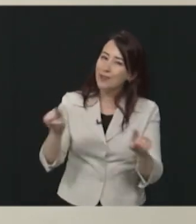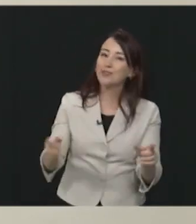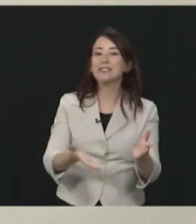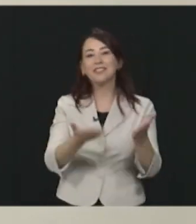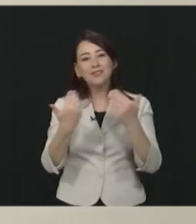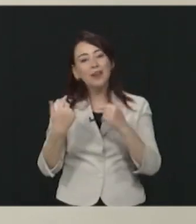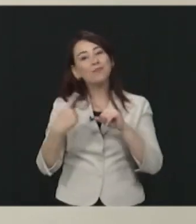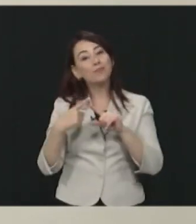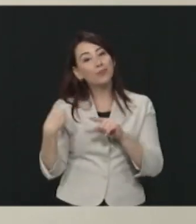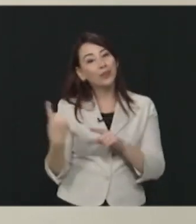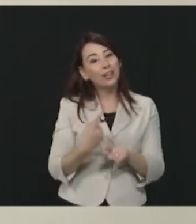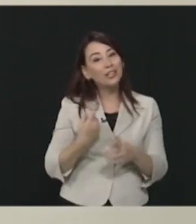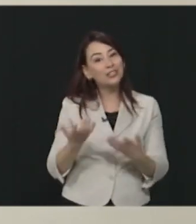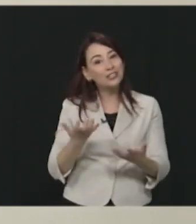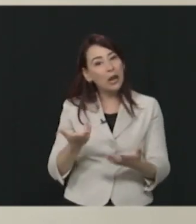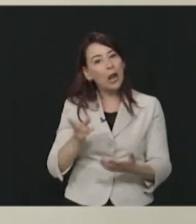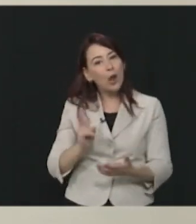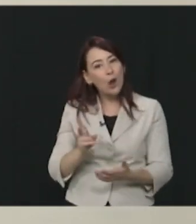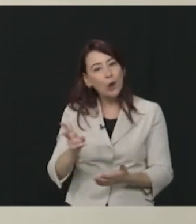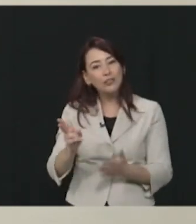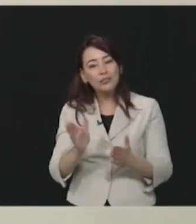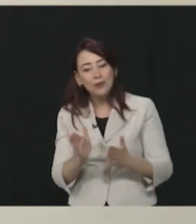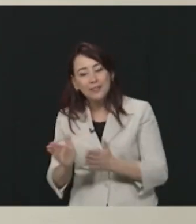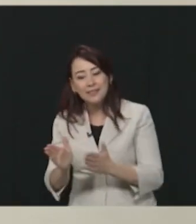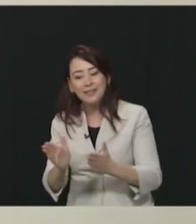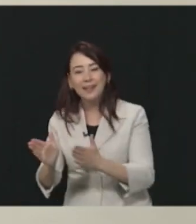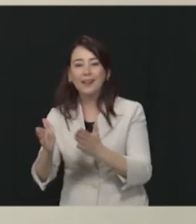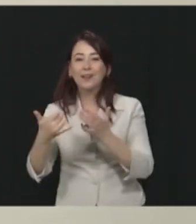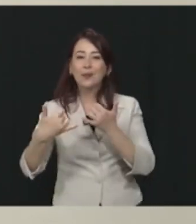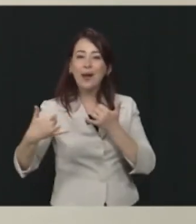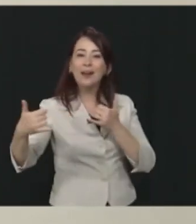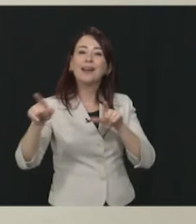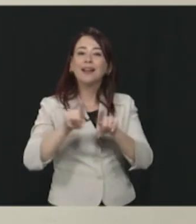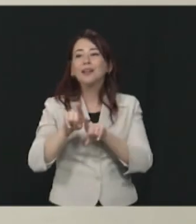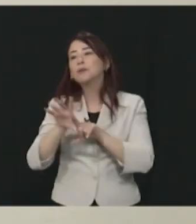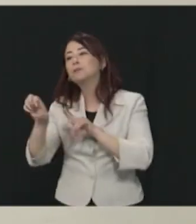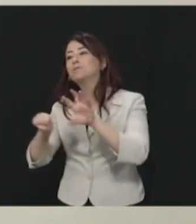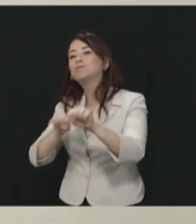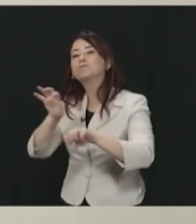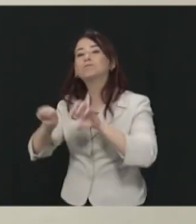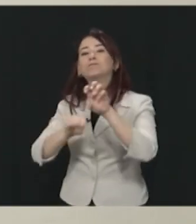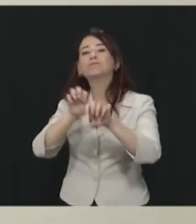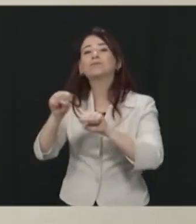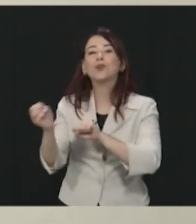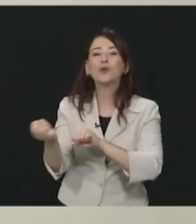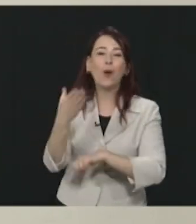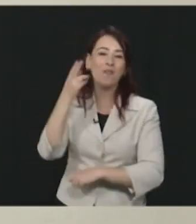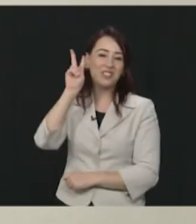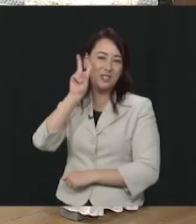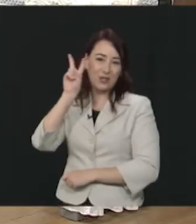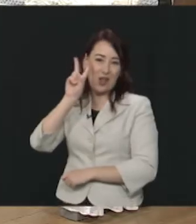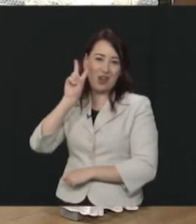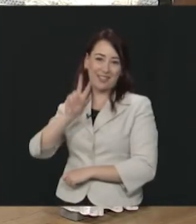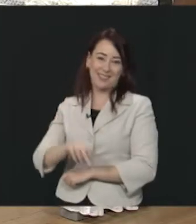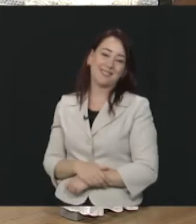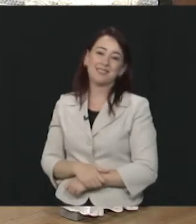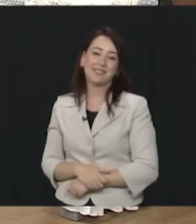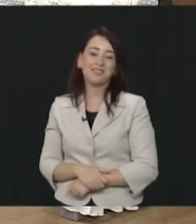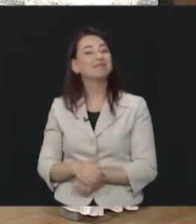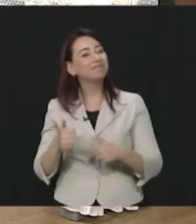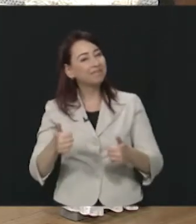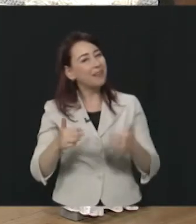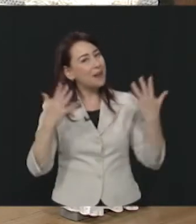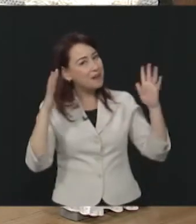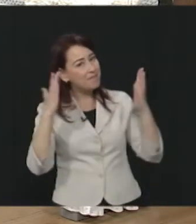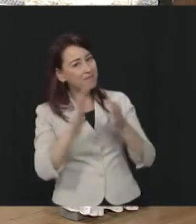seguindo a linha, né, e encontrar outras histórias também que são inspiração para a gente. Parabéns, viu, muito gente, obrigado. Pelo lançamento. Então,